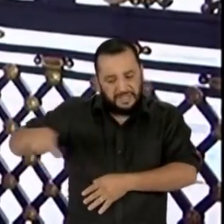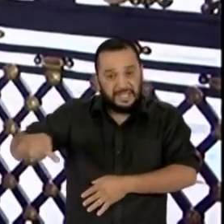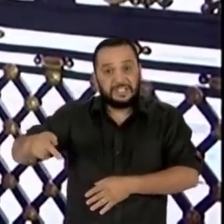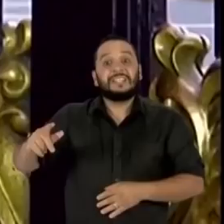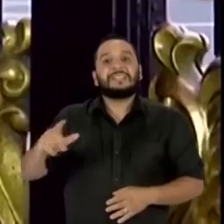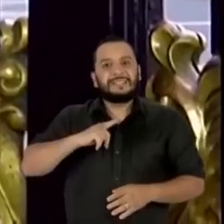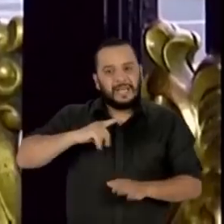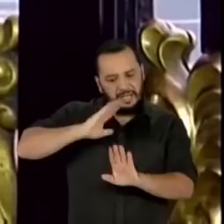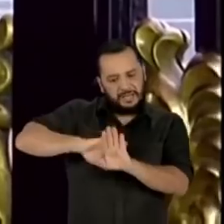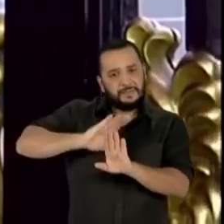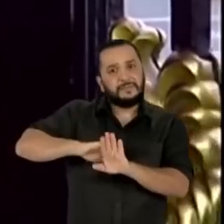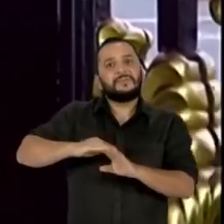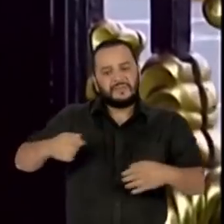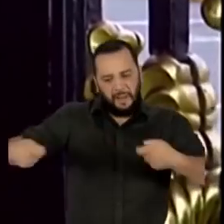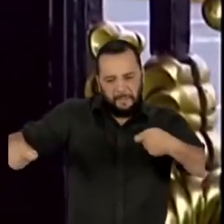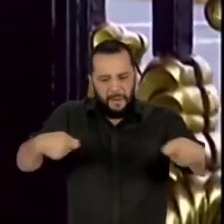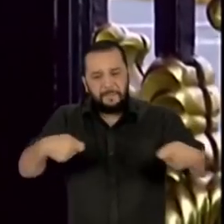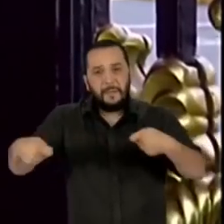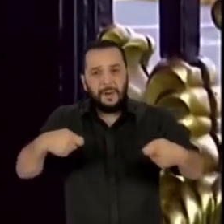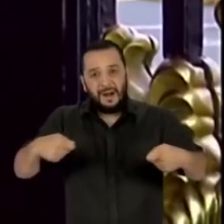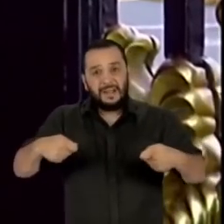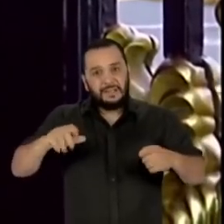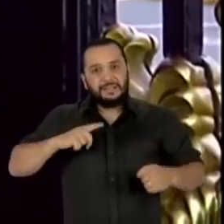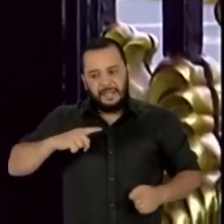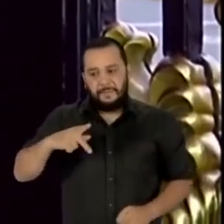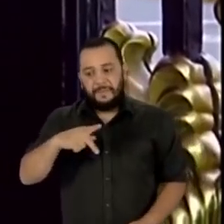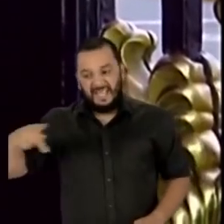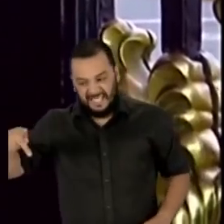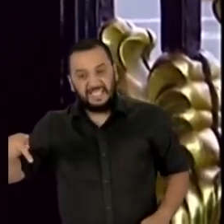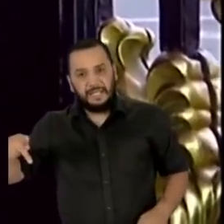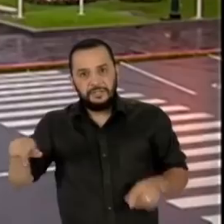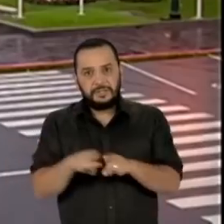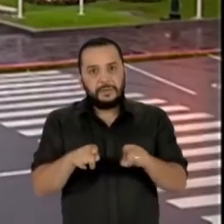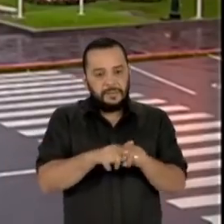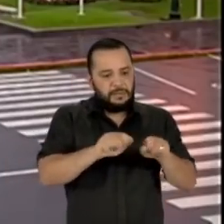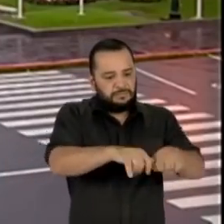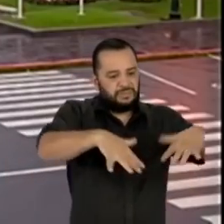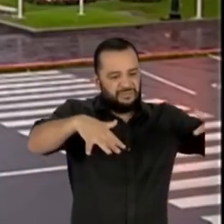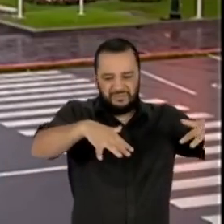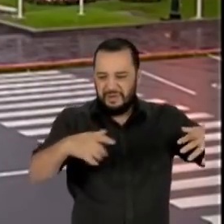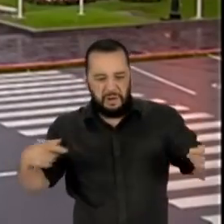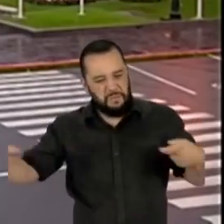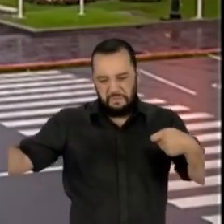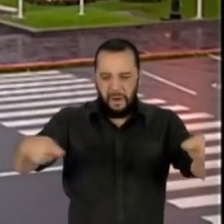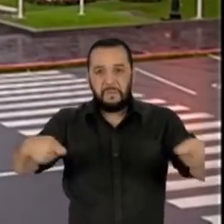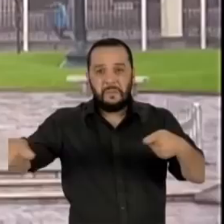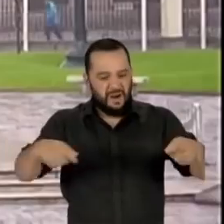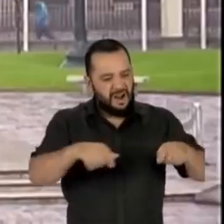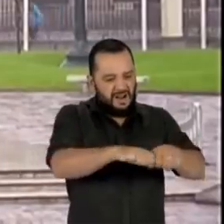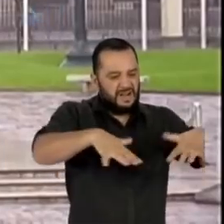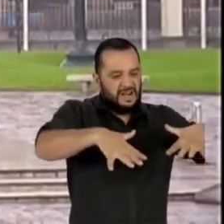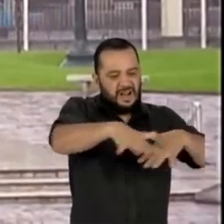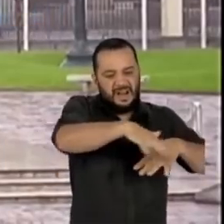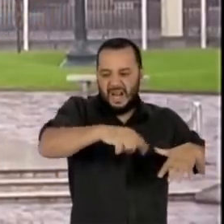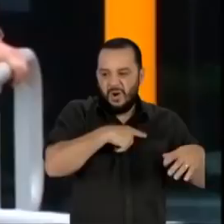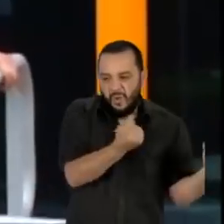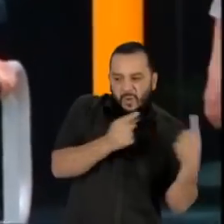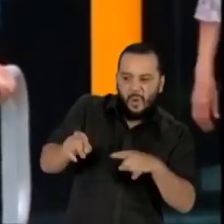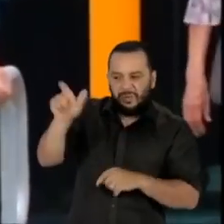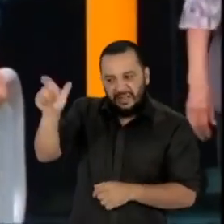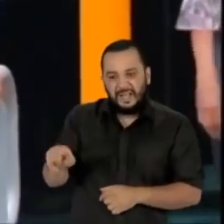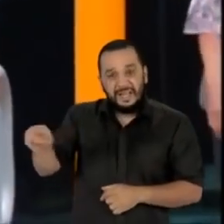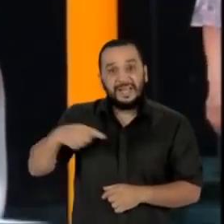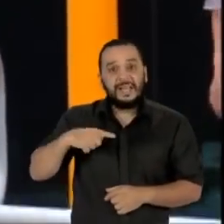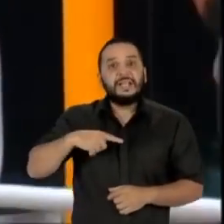está rivalidade entre o poder executivo é exercido por escarra e o congresso que em sua maioria se opõe a ele e é